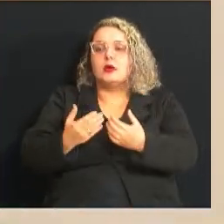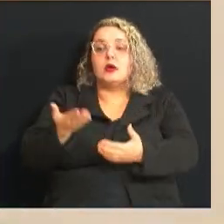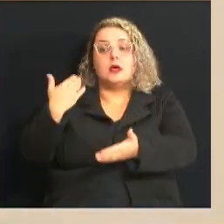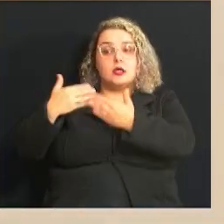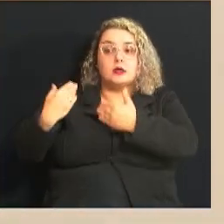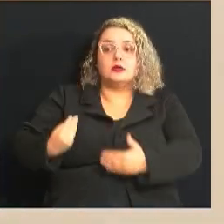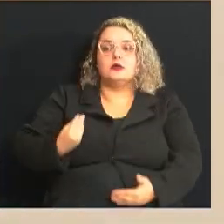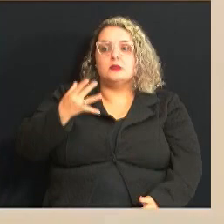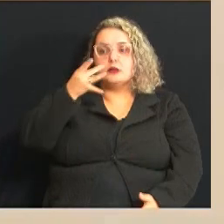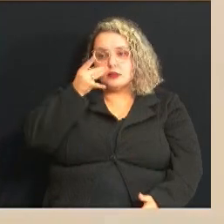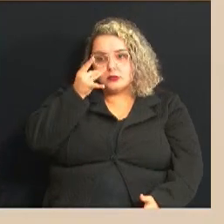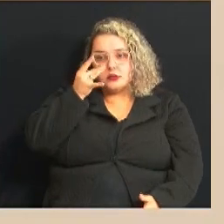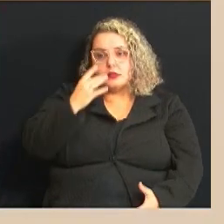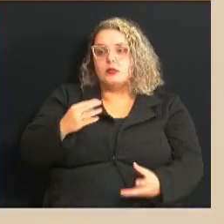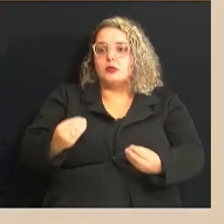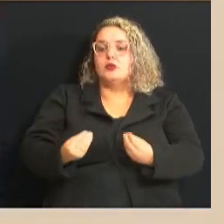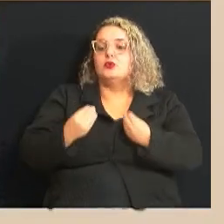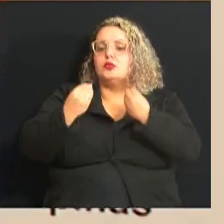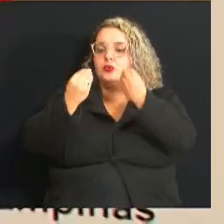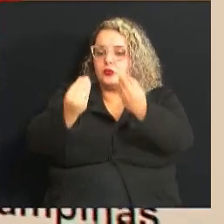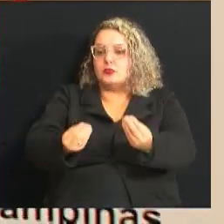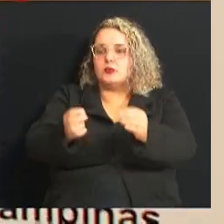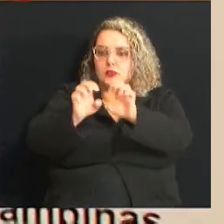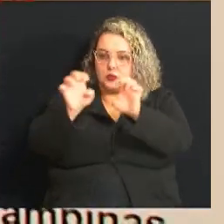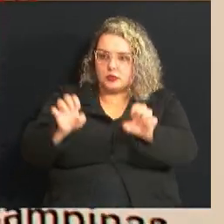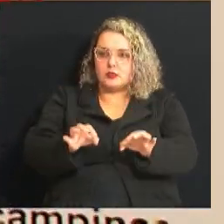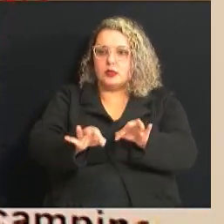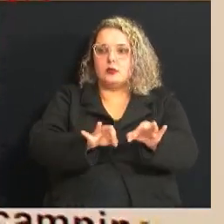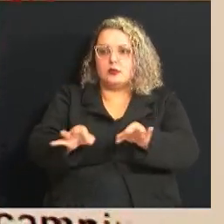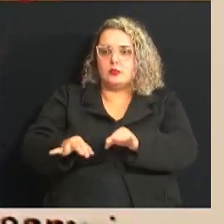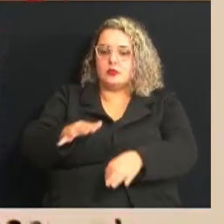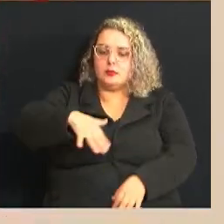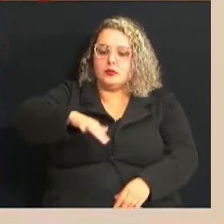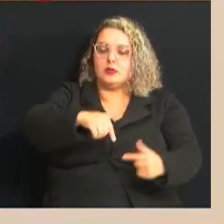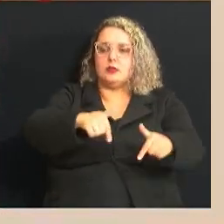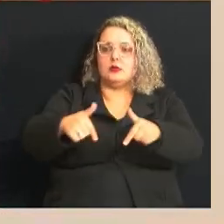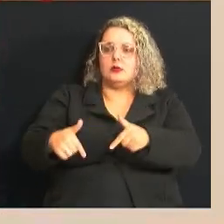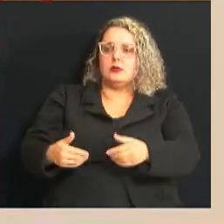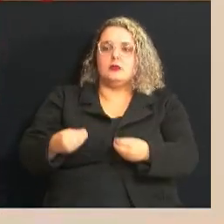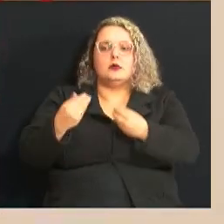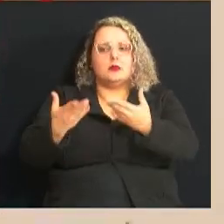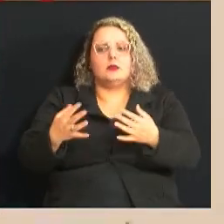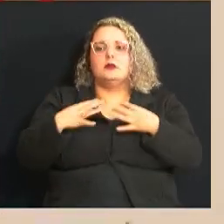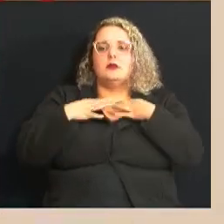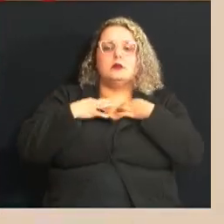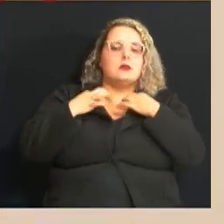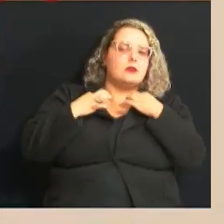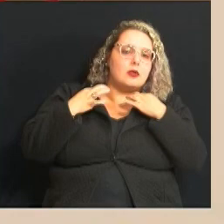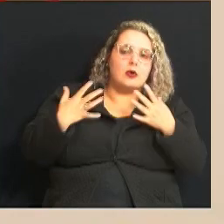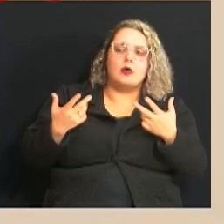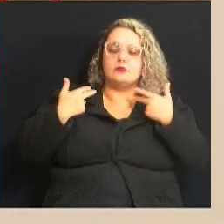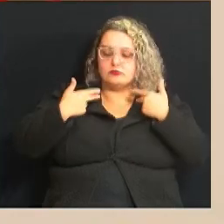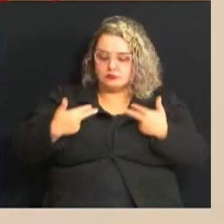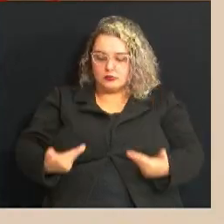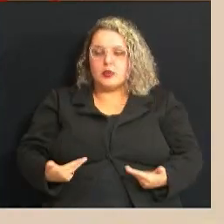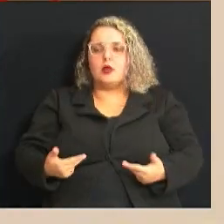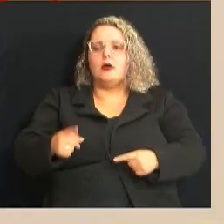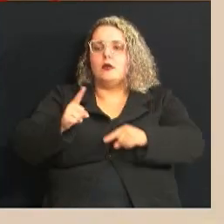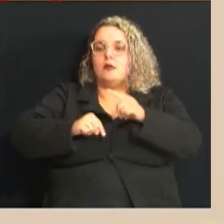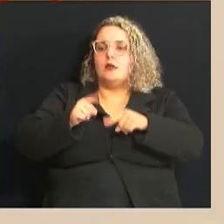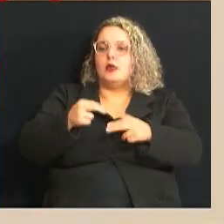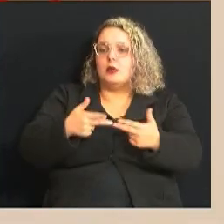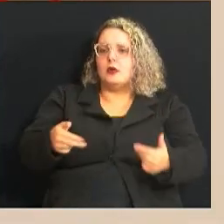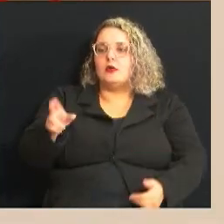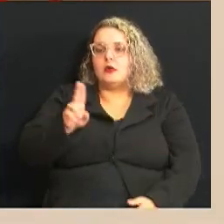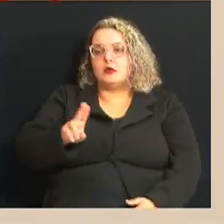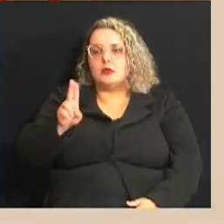dava toda a estrutura para que o jovem se preparasse para o mercado de trabalho. E dávamos também camiseta, uniforme, material que ele fosse